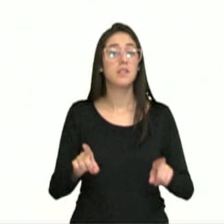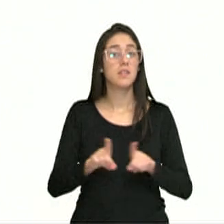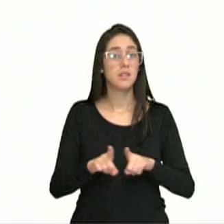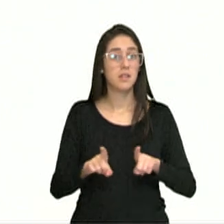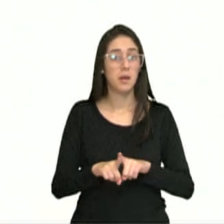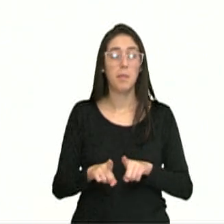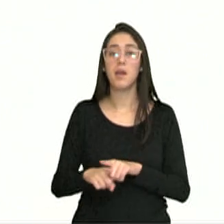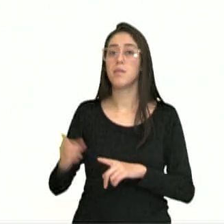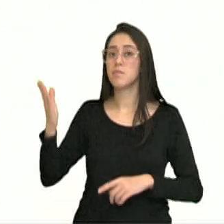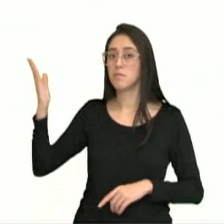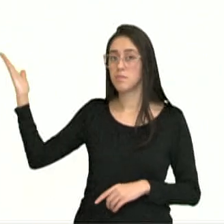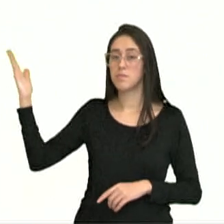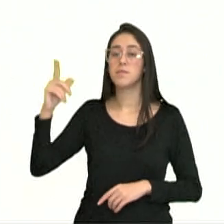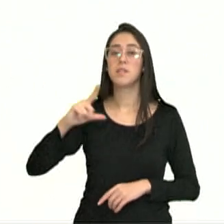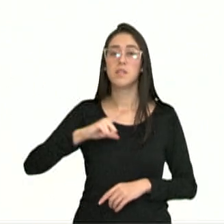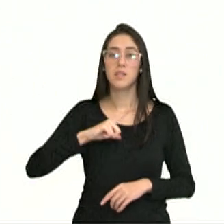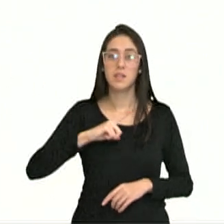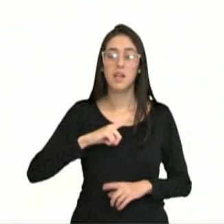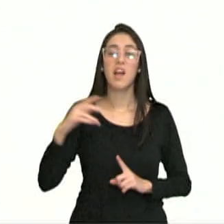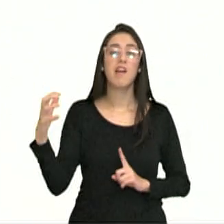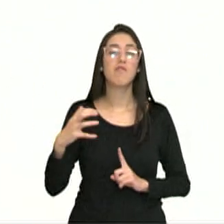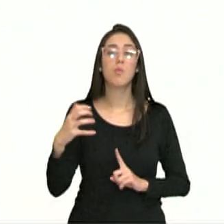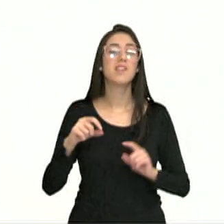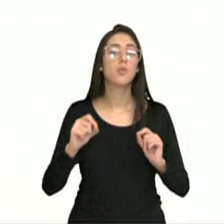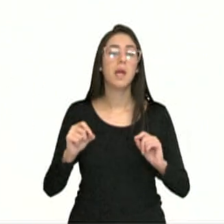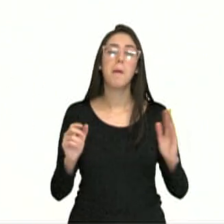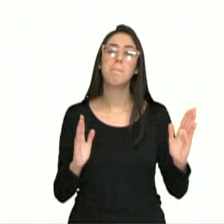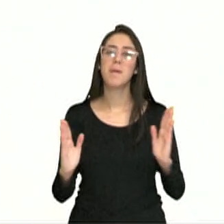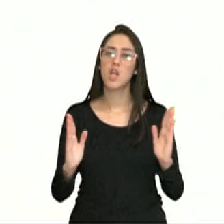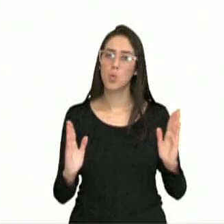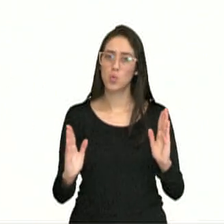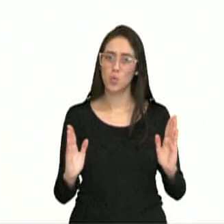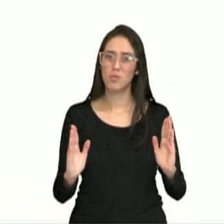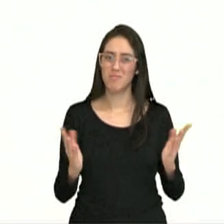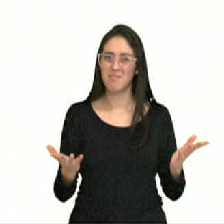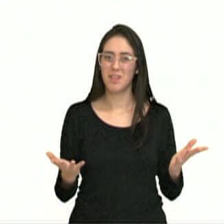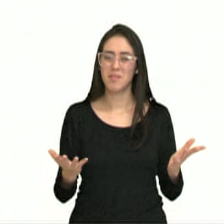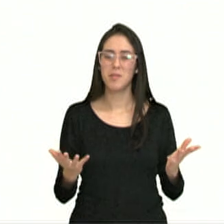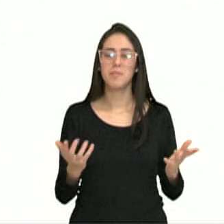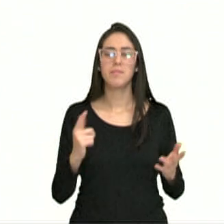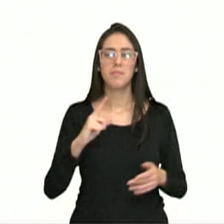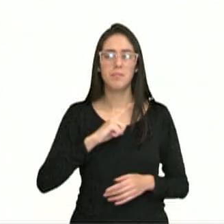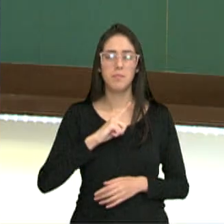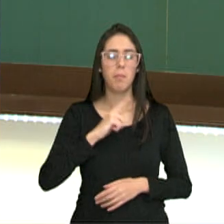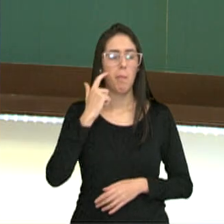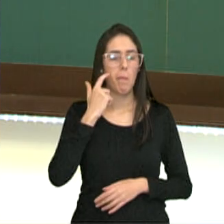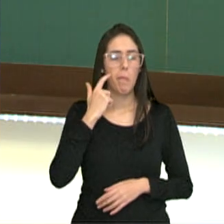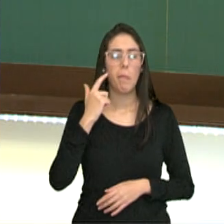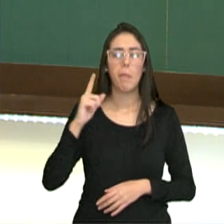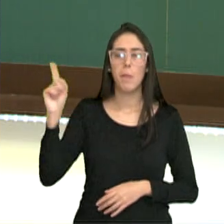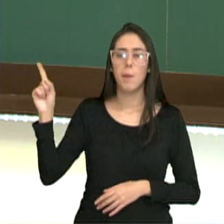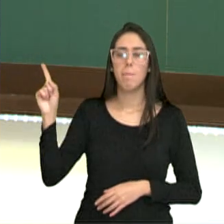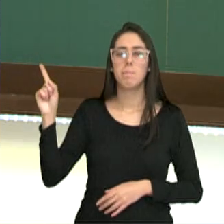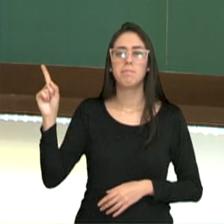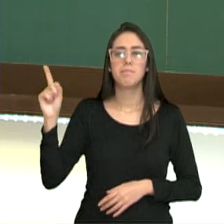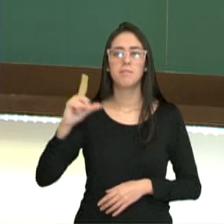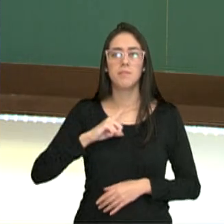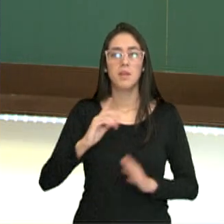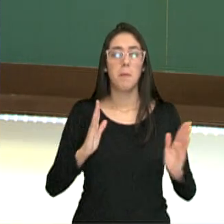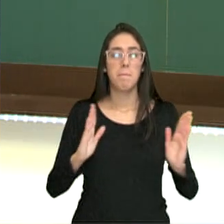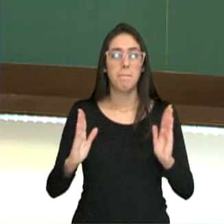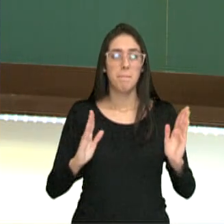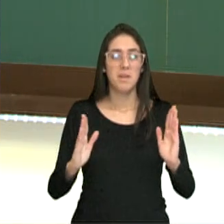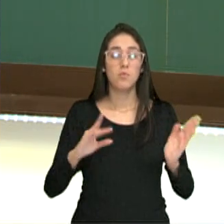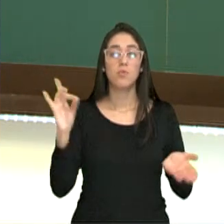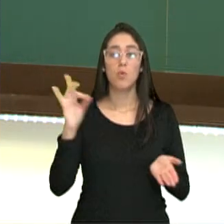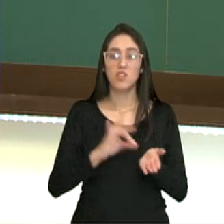né, nós temos a influência do quê? Do período, né? Aqui nós temos um período original